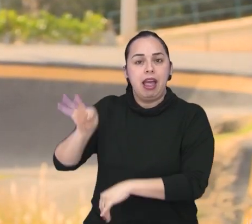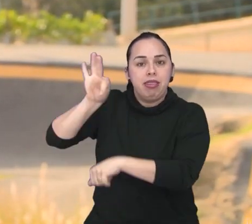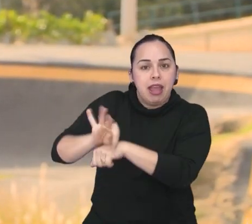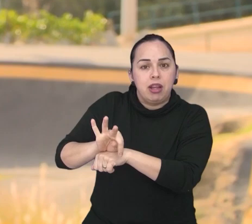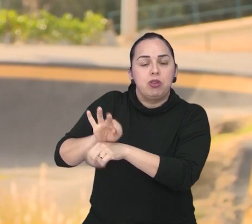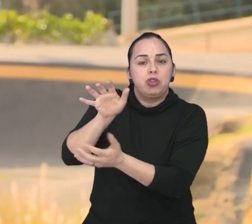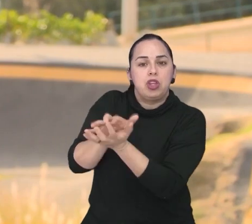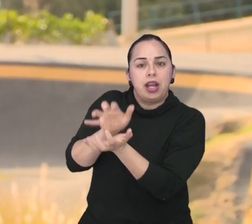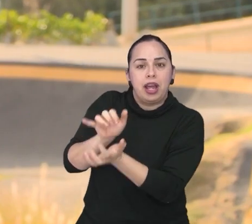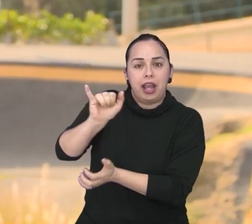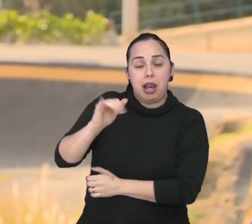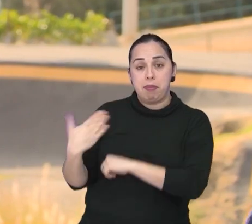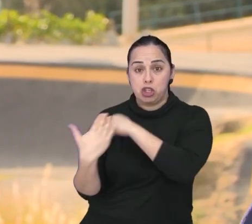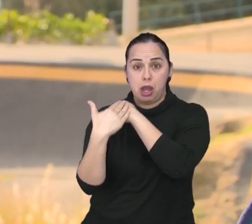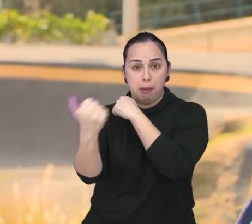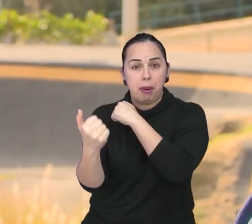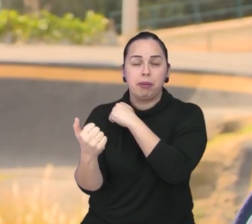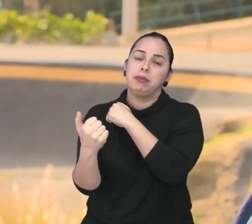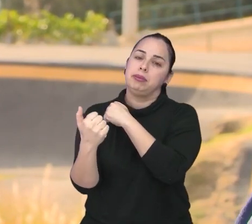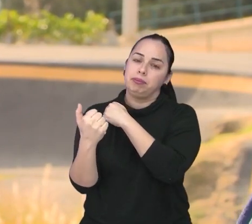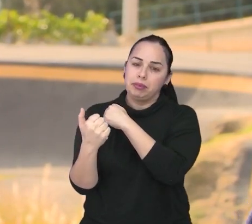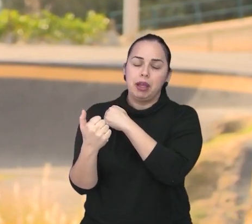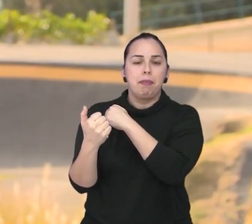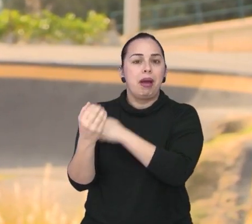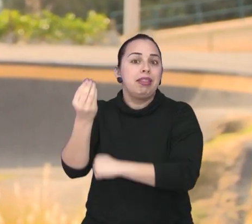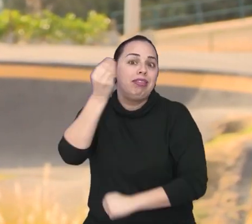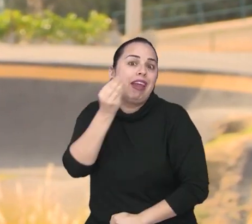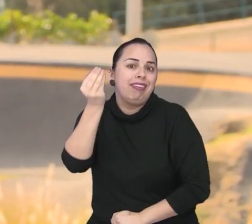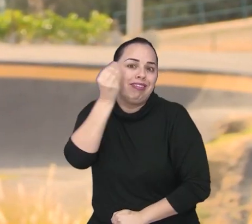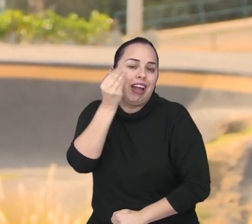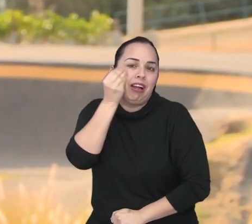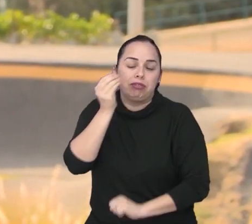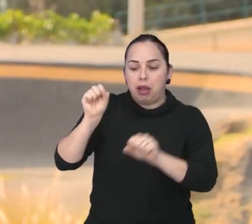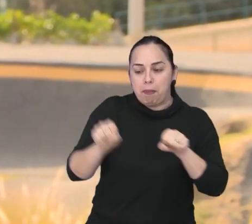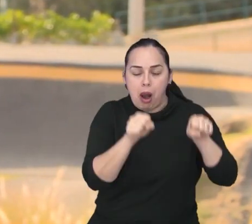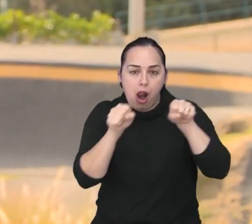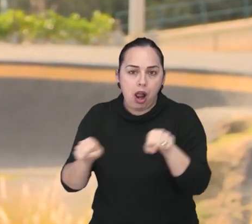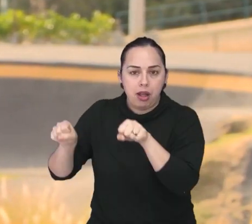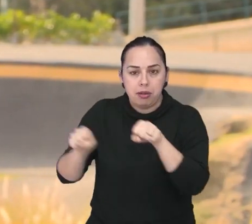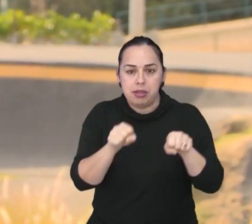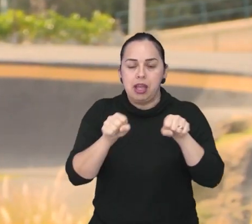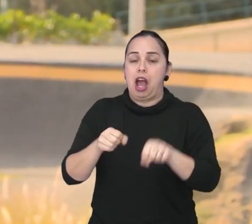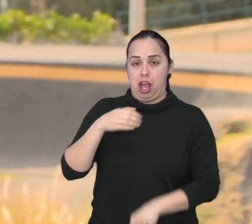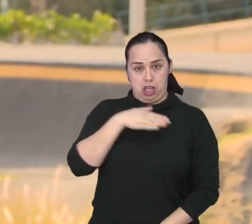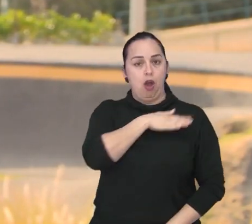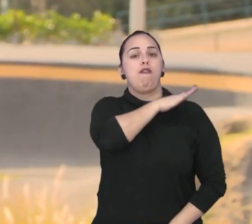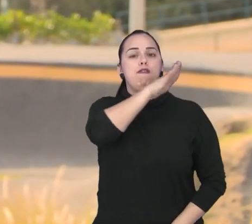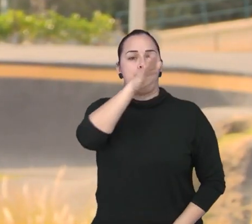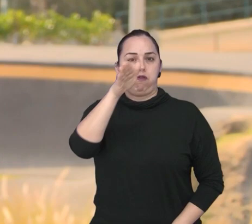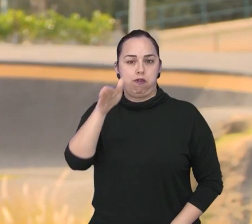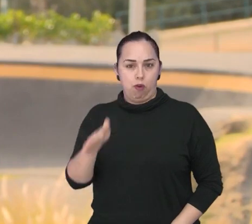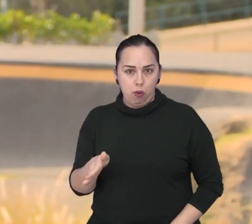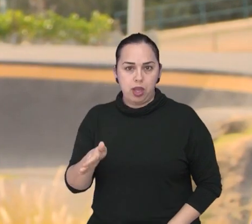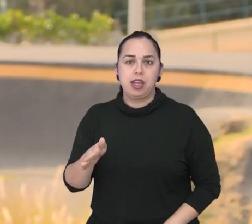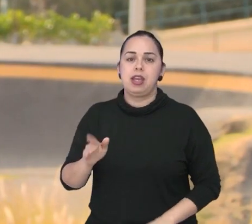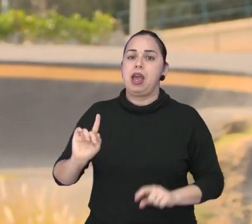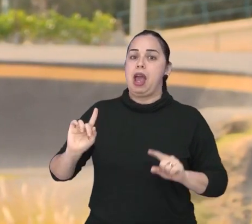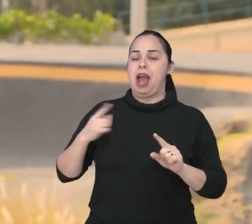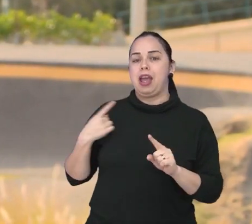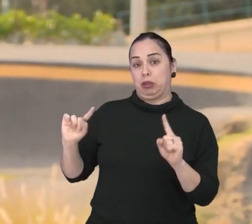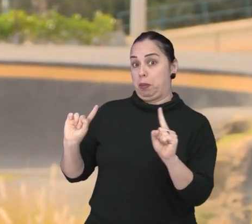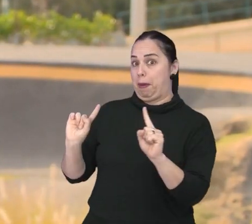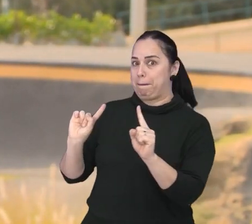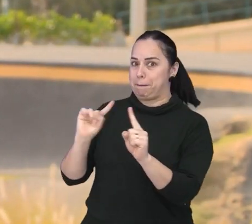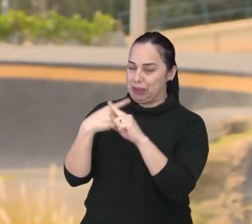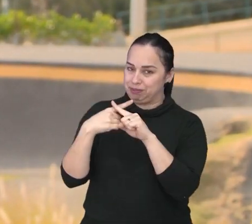de um pessoal de Jacareí. E daí ele me chamou para poder fazer um teste lá no bicicross. E daí eu fui,